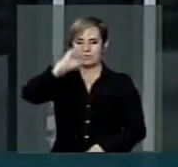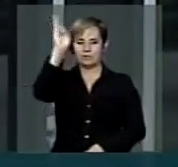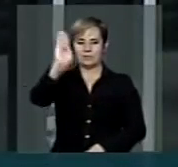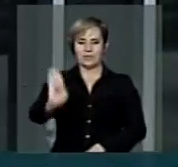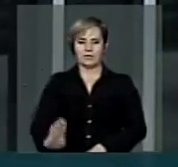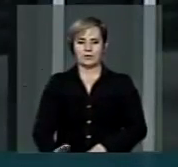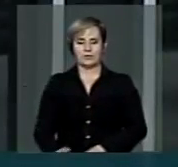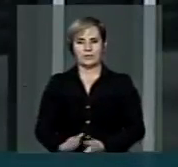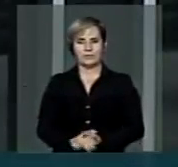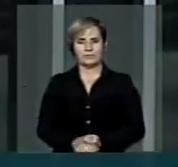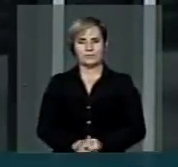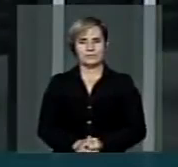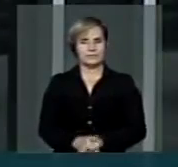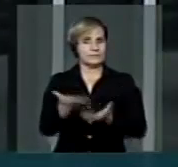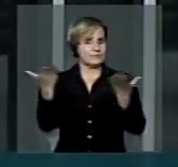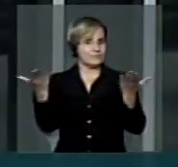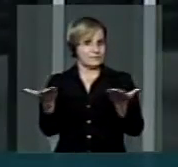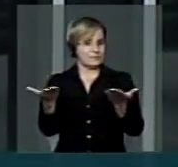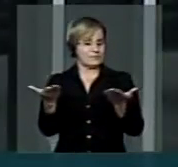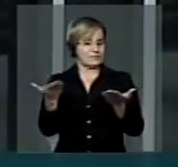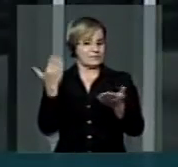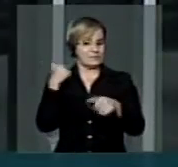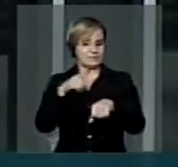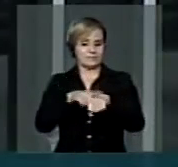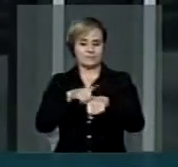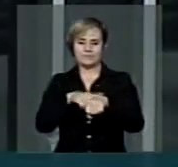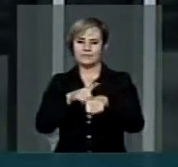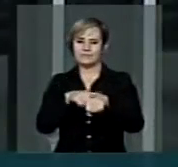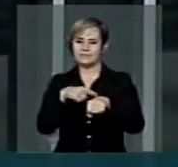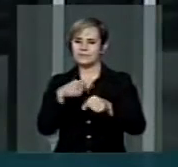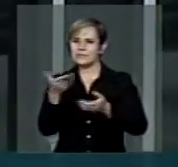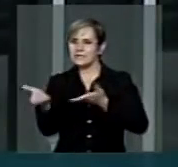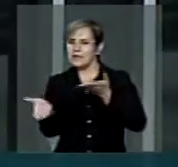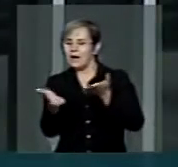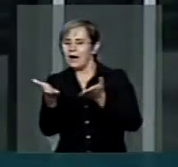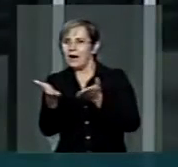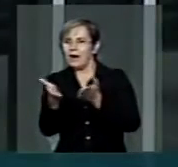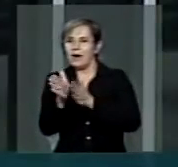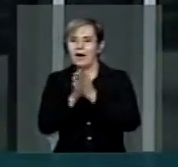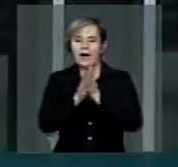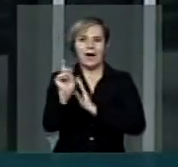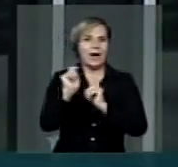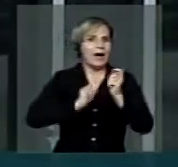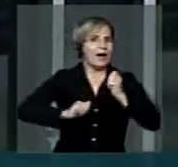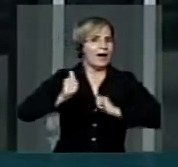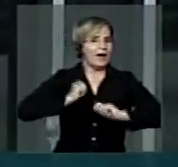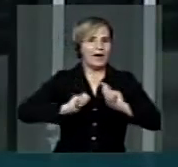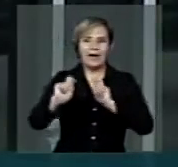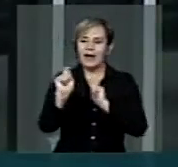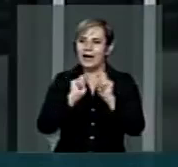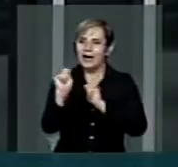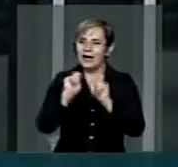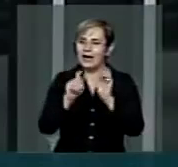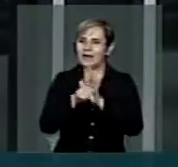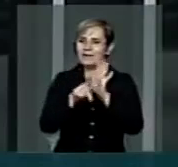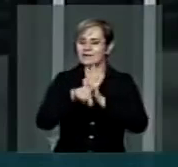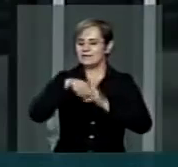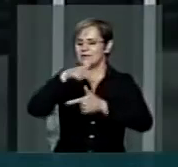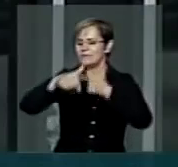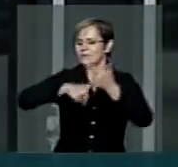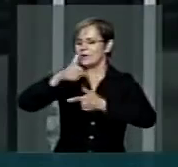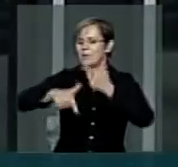Nesse momento, foram embalados pela esperança de milhões de trabalhadores do campo e